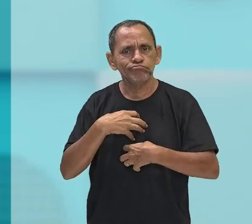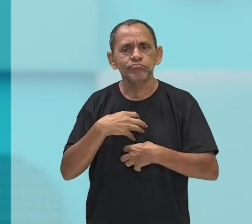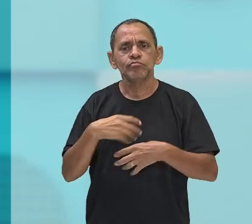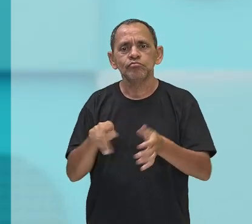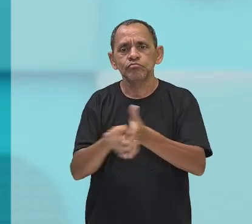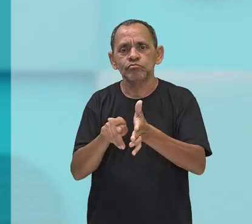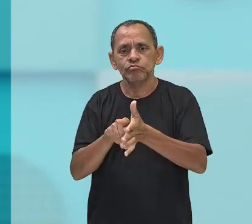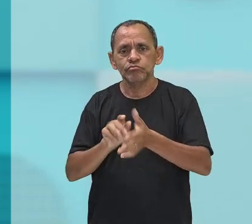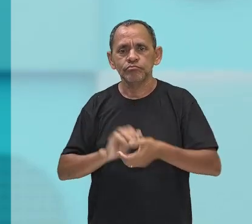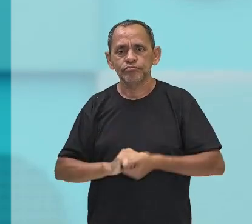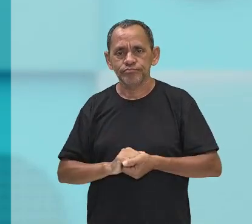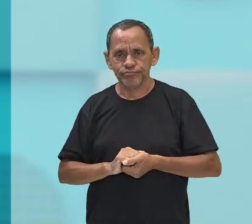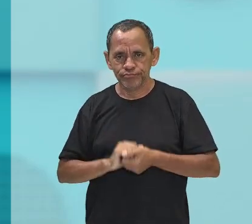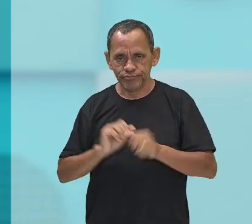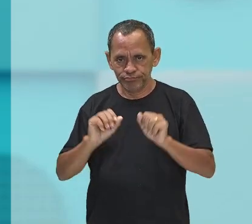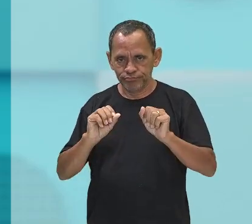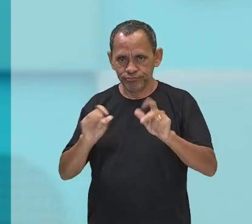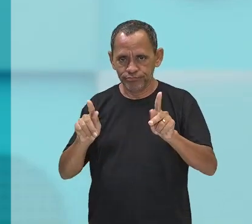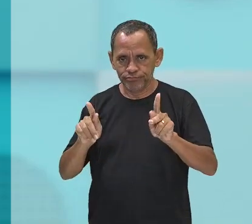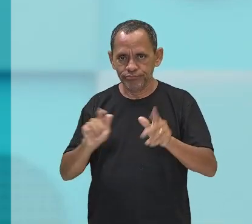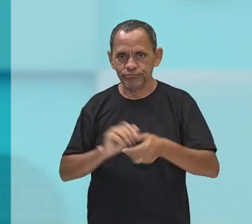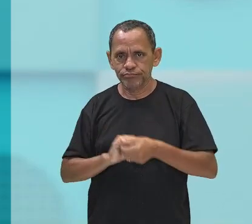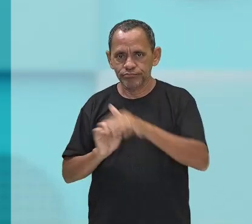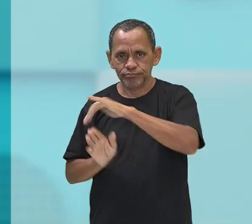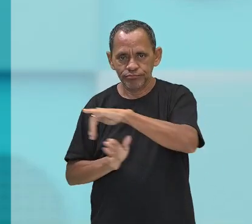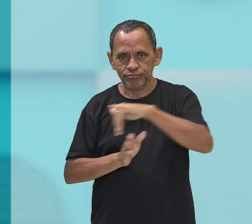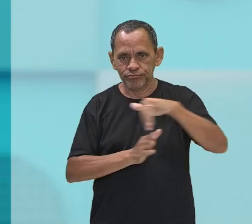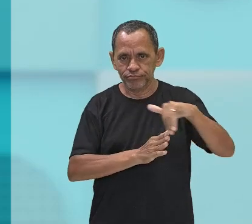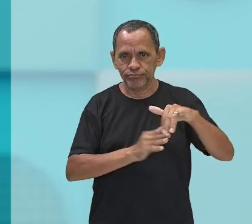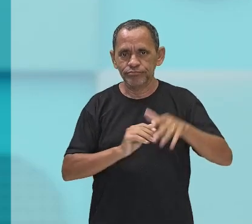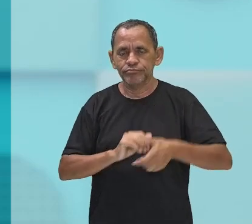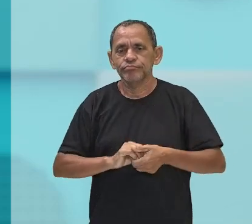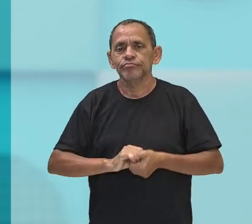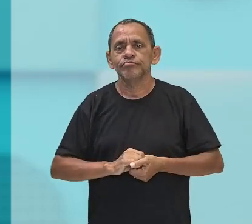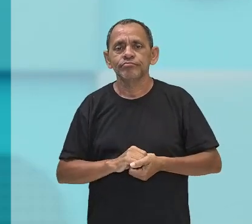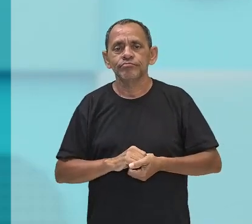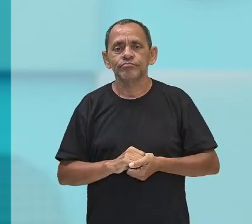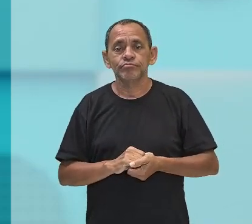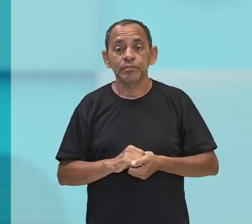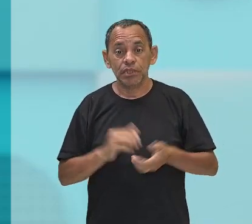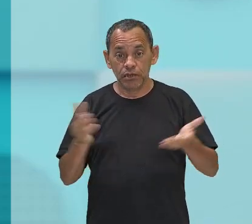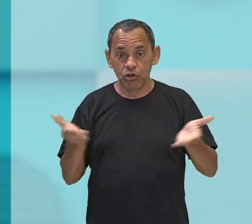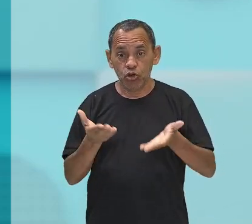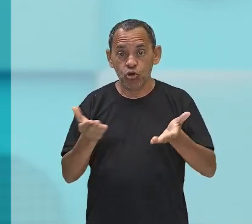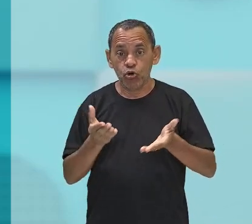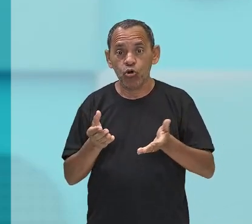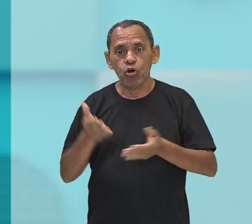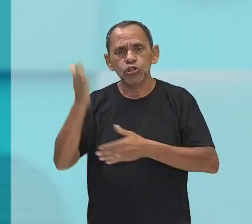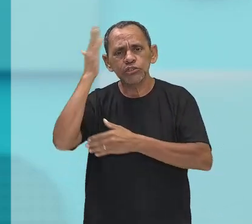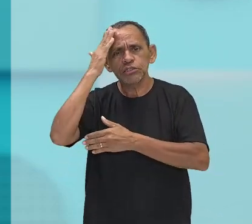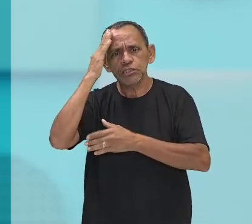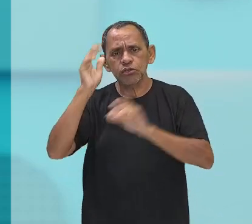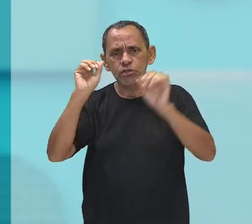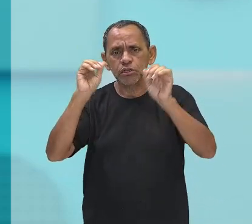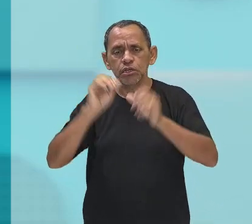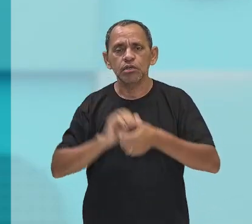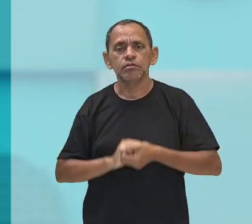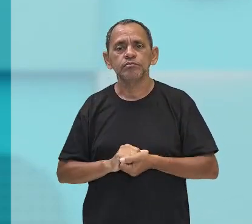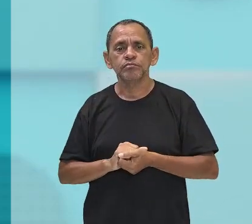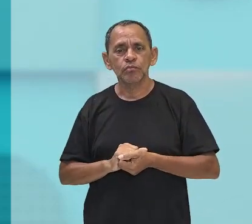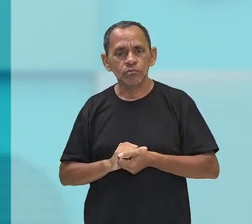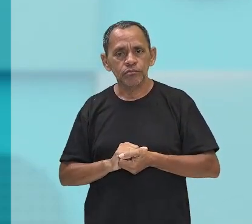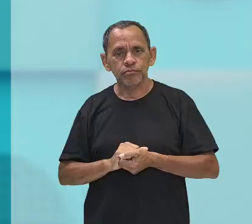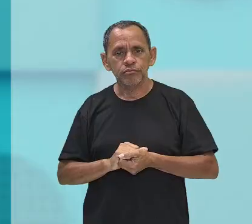Entendido? Muito bem. Nós vamos ver agora, então, já sabemos o que é opinar, nós vamos agora entender o que é